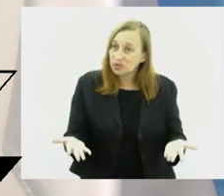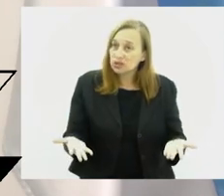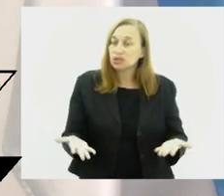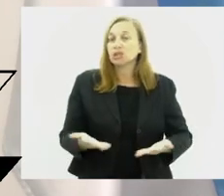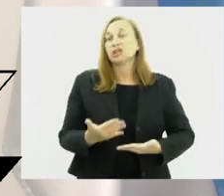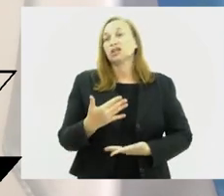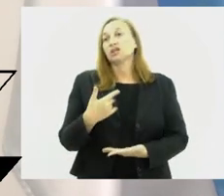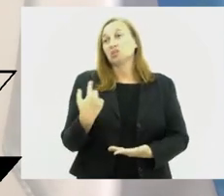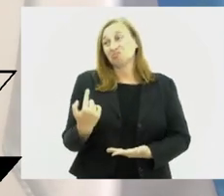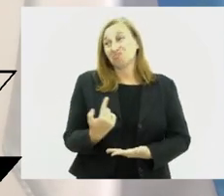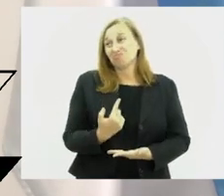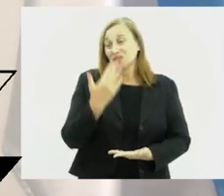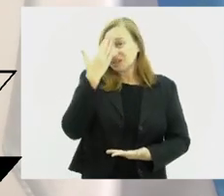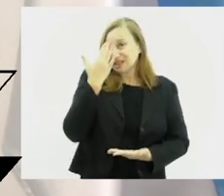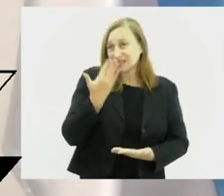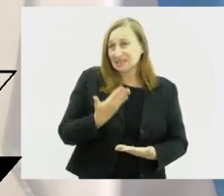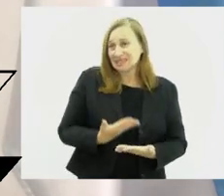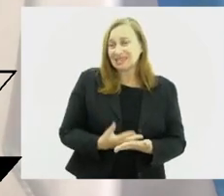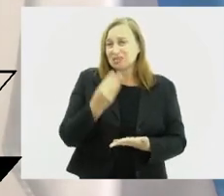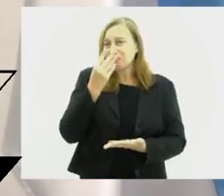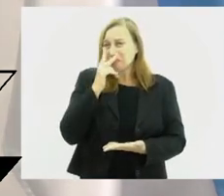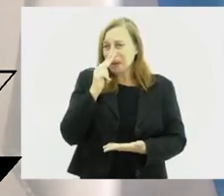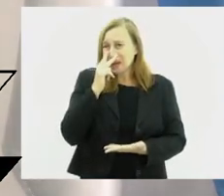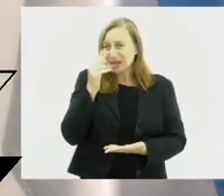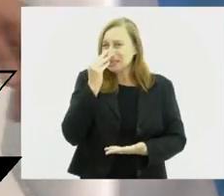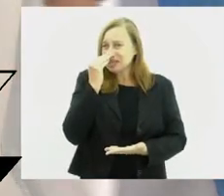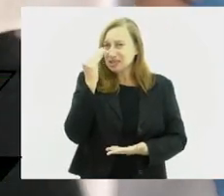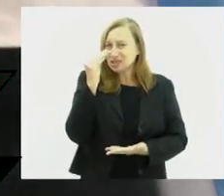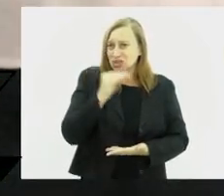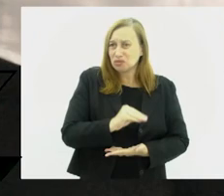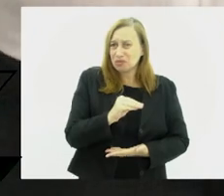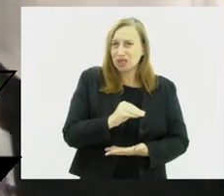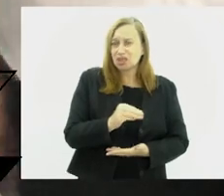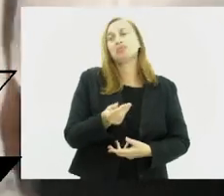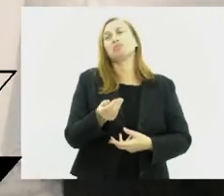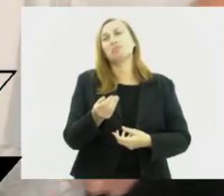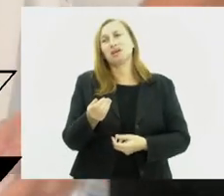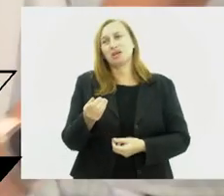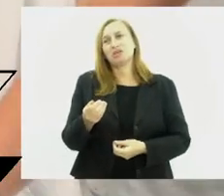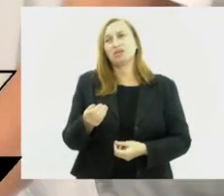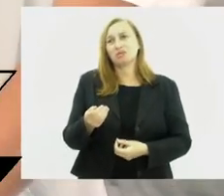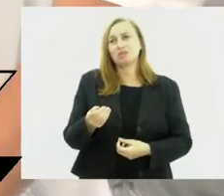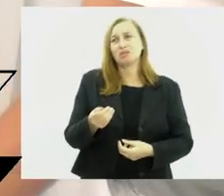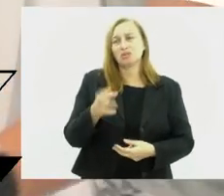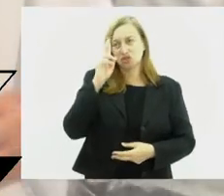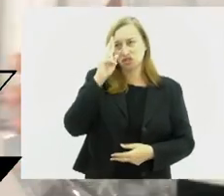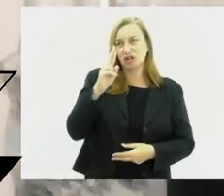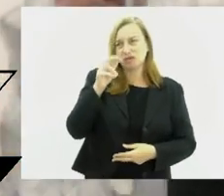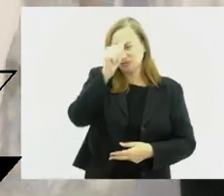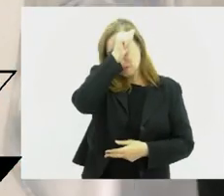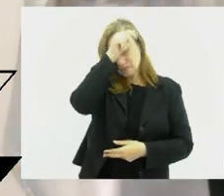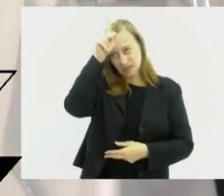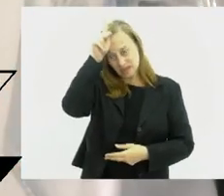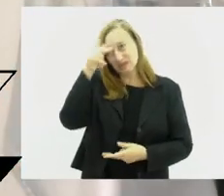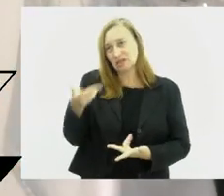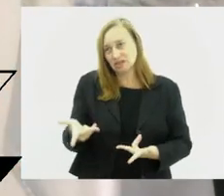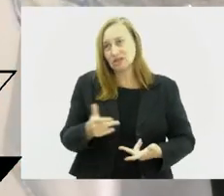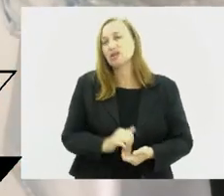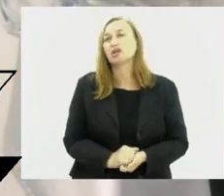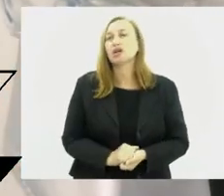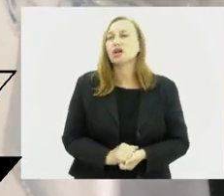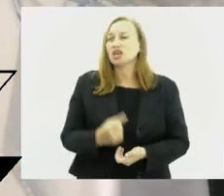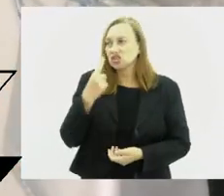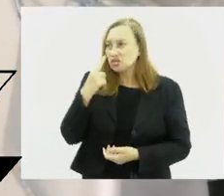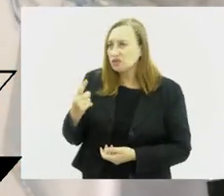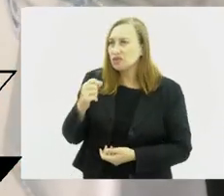crer uma sensação de desprezo pelas demais autoridades. Está aqui o Ministério Público, a Defensoria Pública, a OAB representada, a Polícia Militar, Corpo de